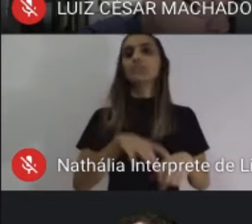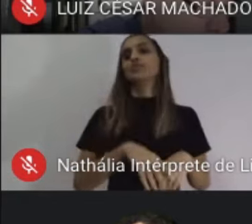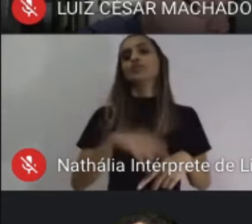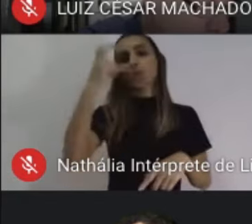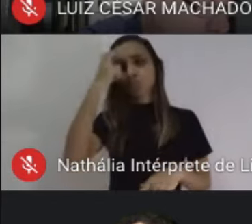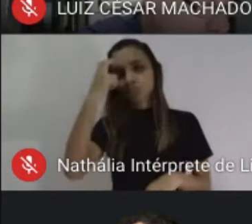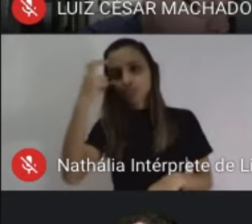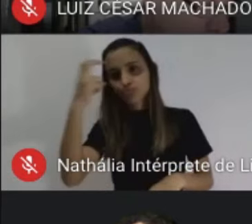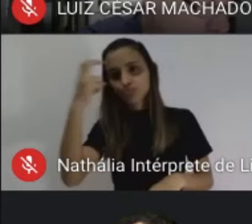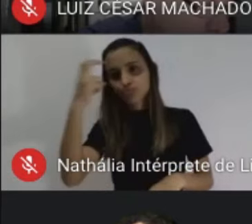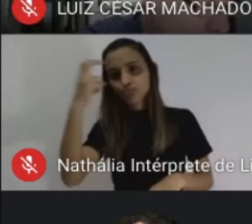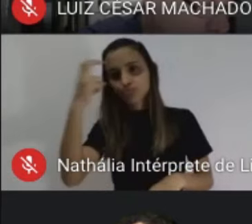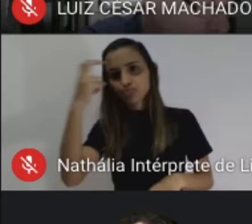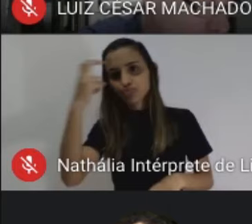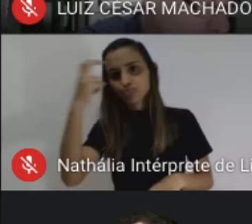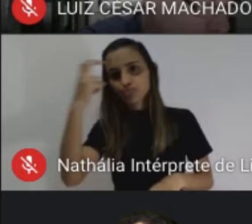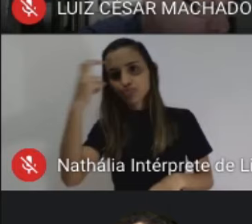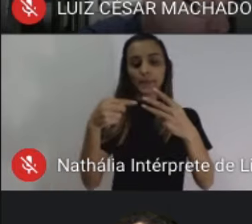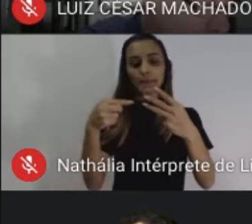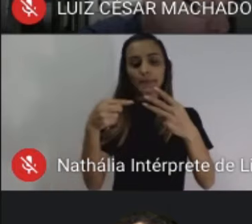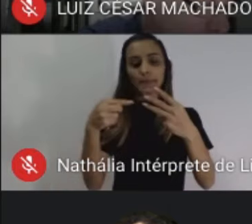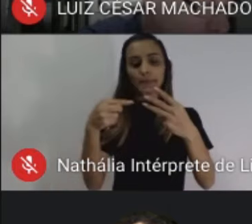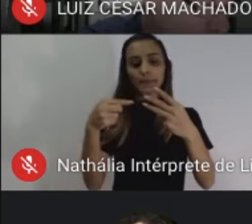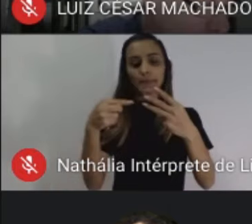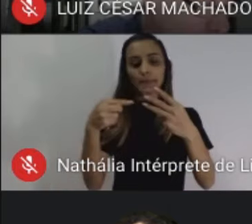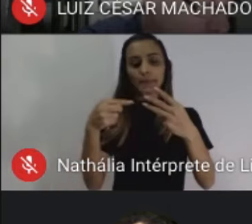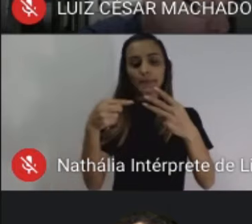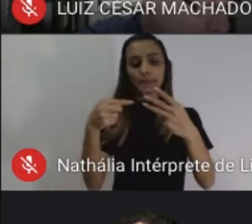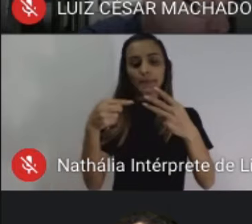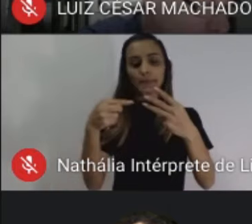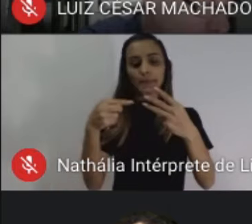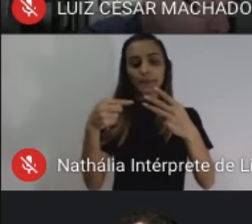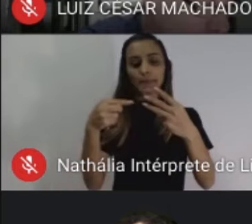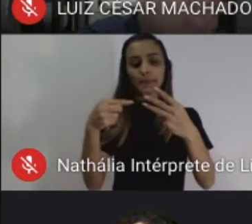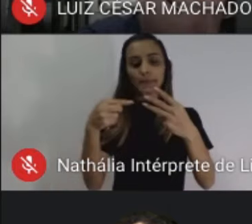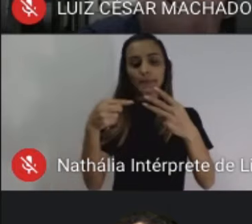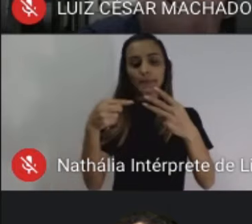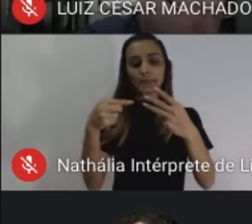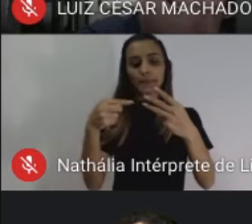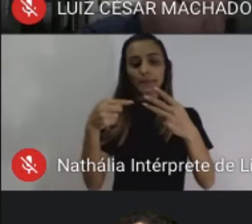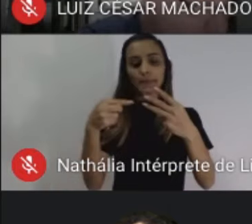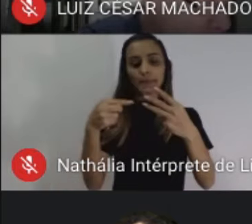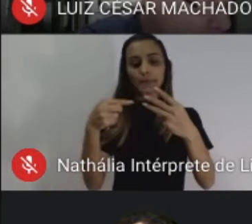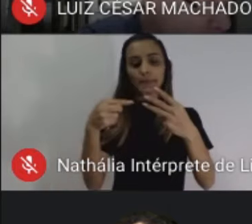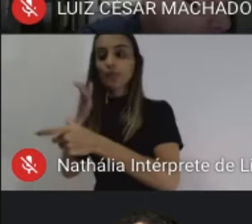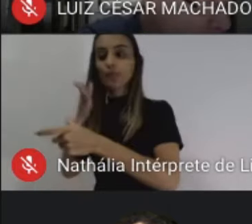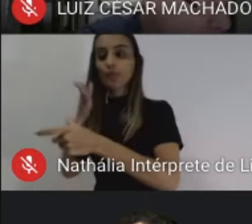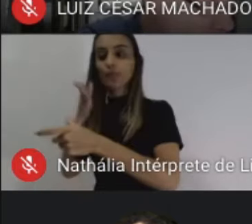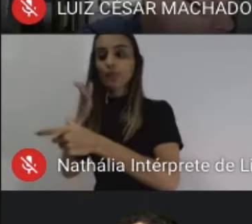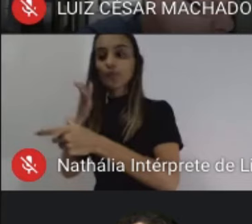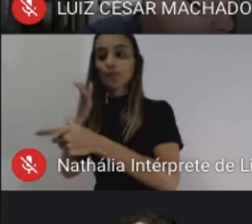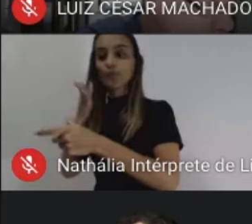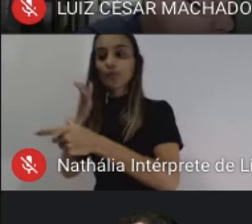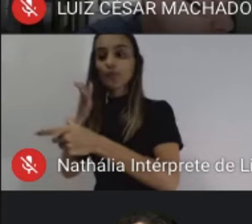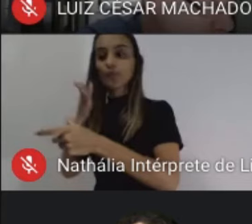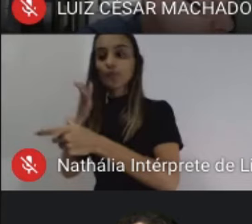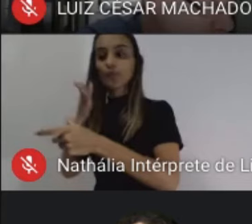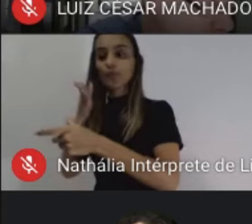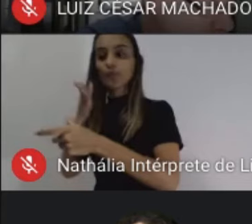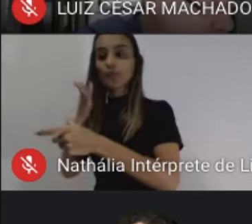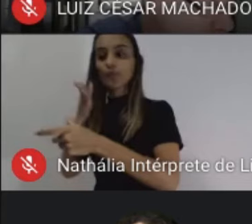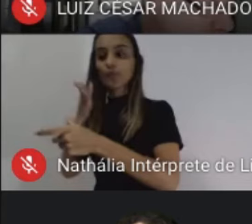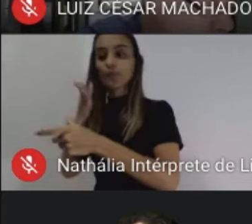liberal e que, portanto, não poderia aceitar essas manifestações como as manifestações socialistas. E é nesse sentido que se desenvolve a doutrina